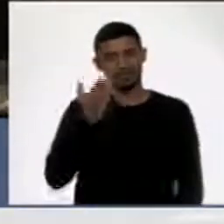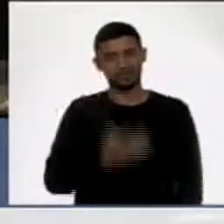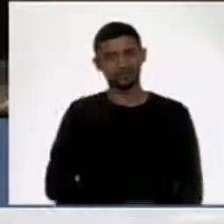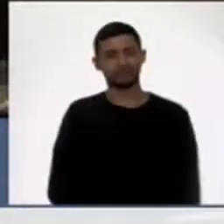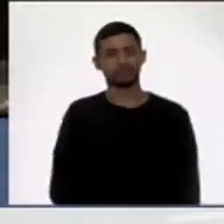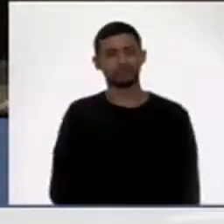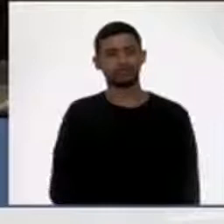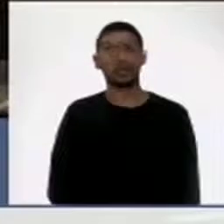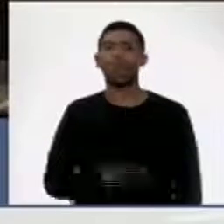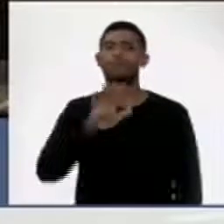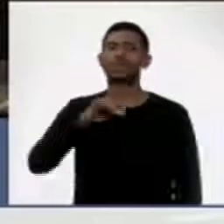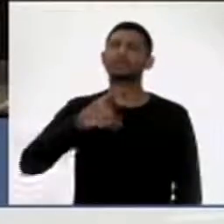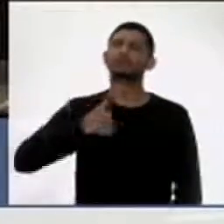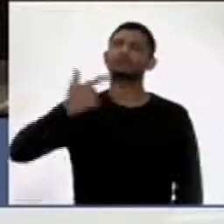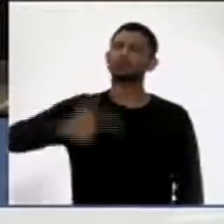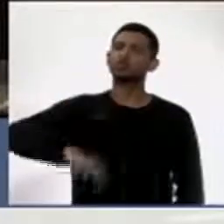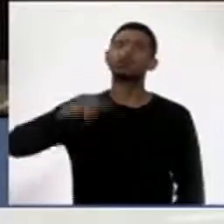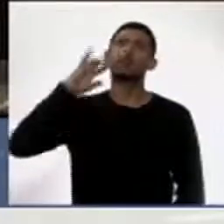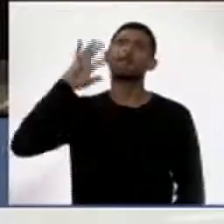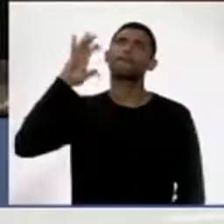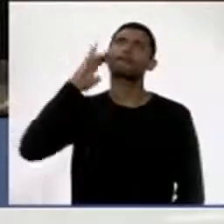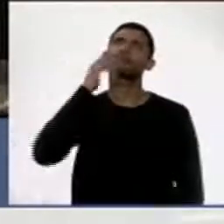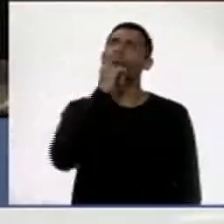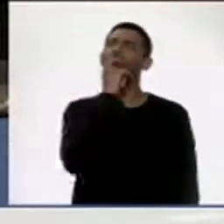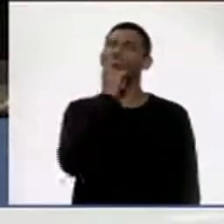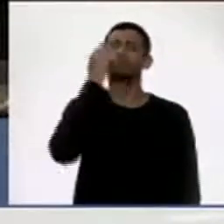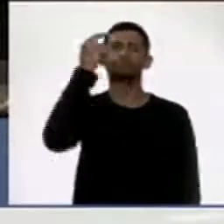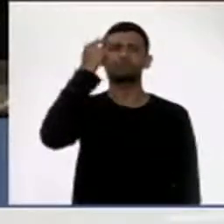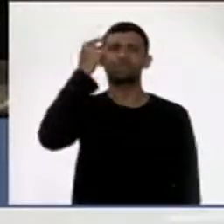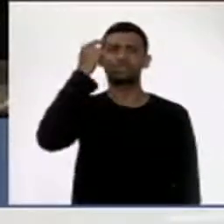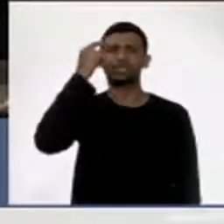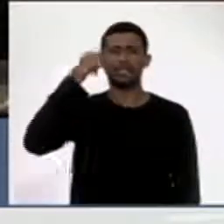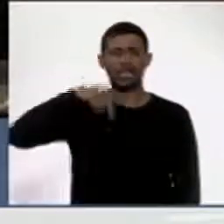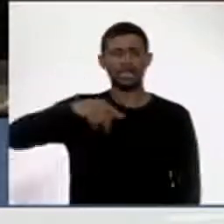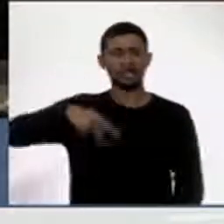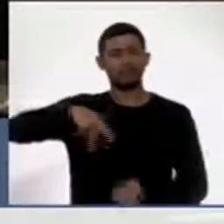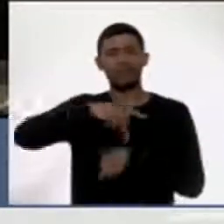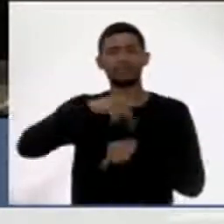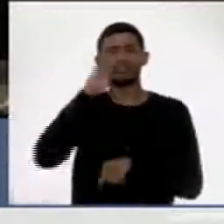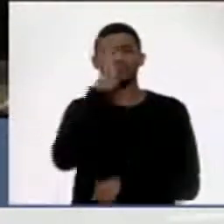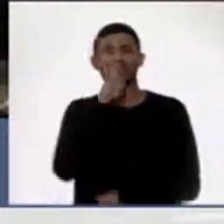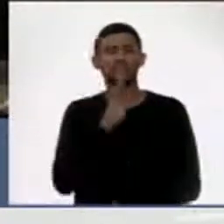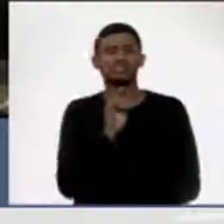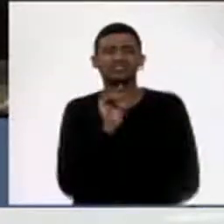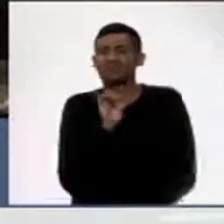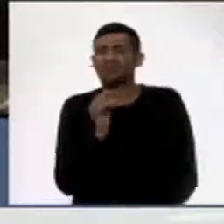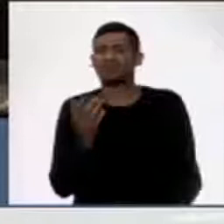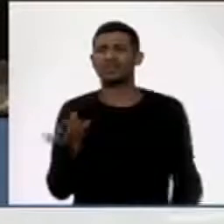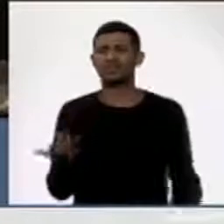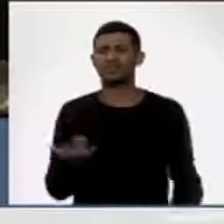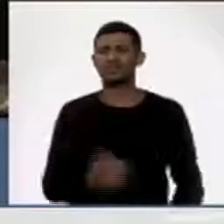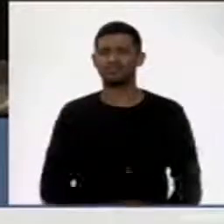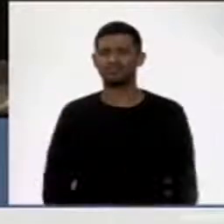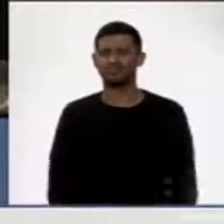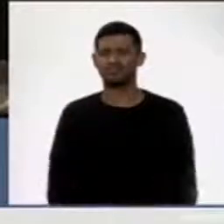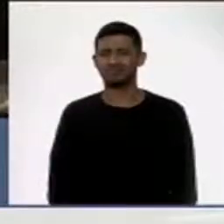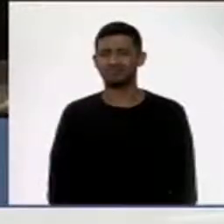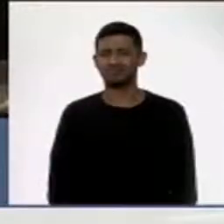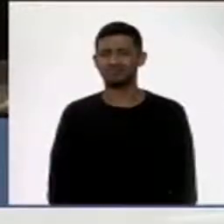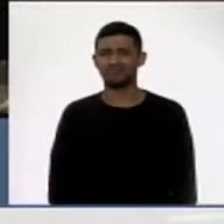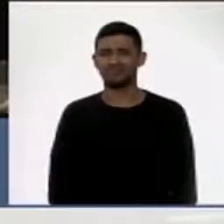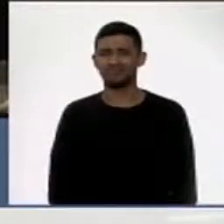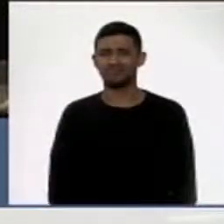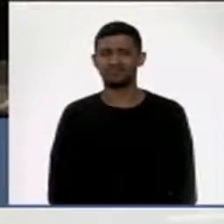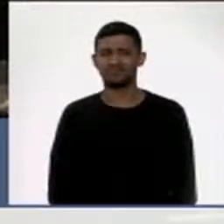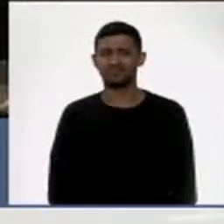Mas aí eu me pergunto, que país é esse, onde